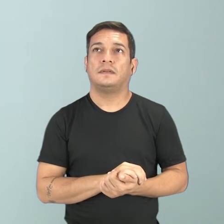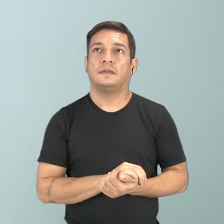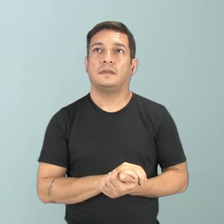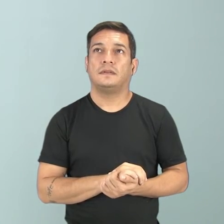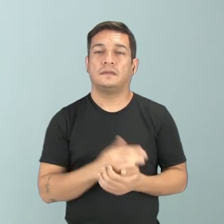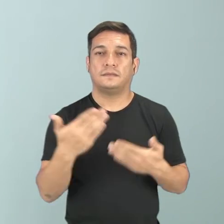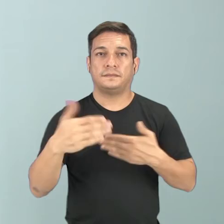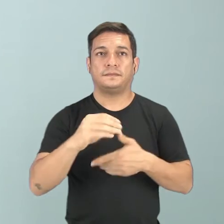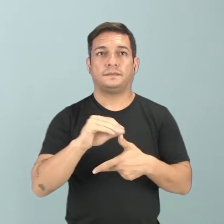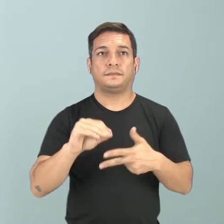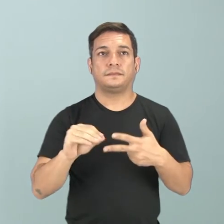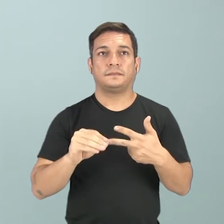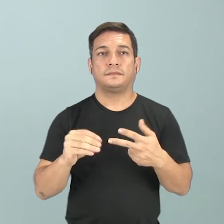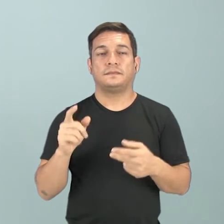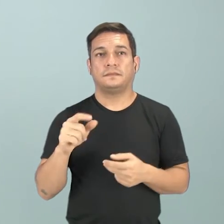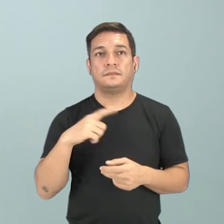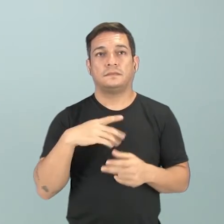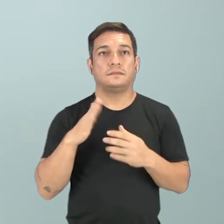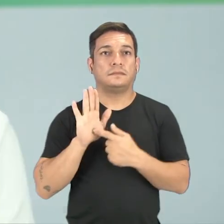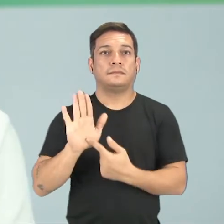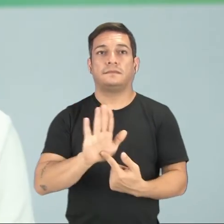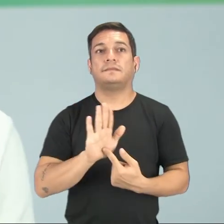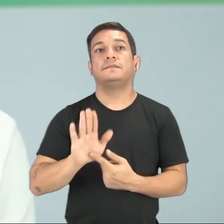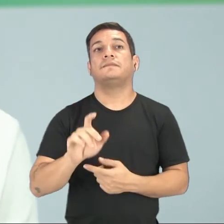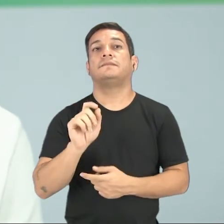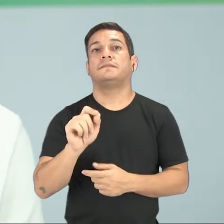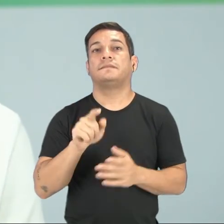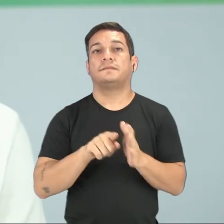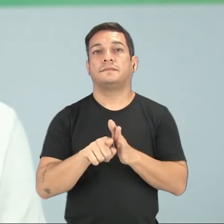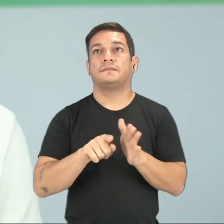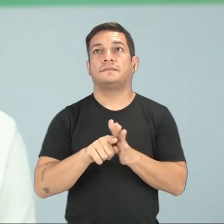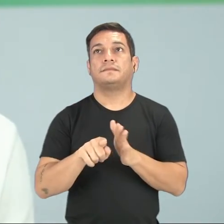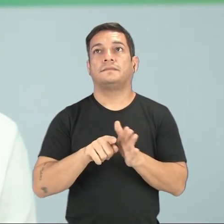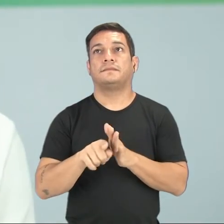A prova do Enem gosta muito de trazer para vocês